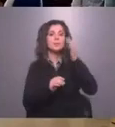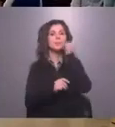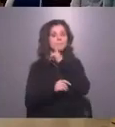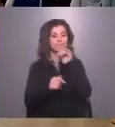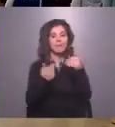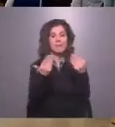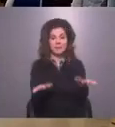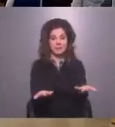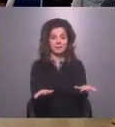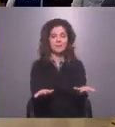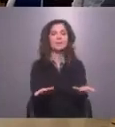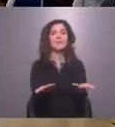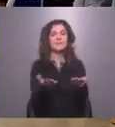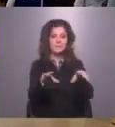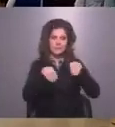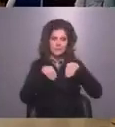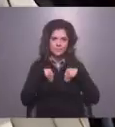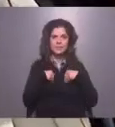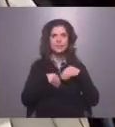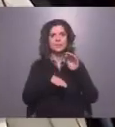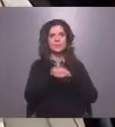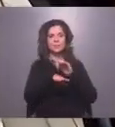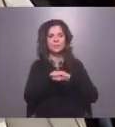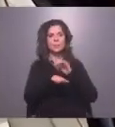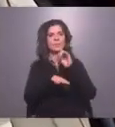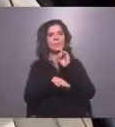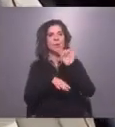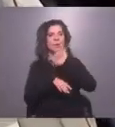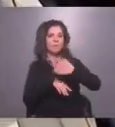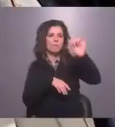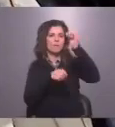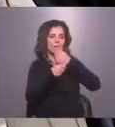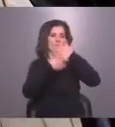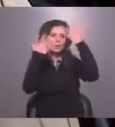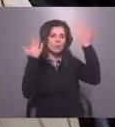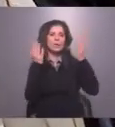sacrifício, para a glória do seu nome, para o nosso bem e para a Santa Igreja.